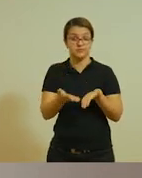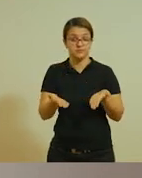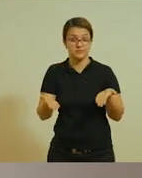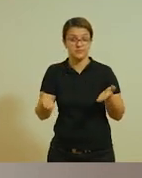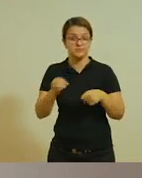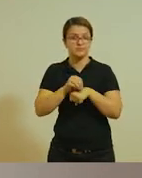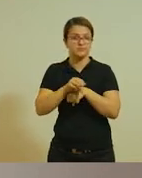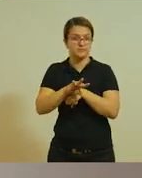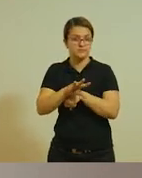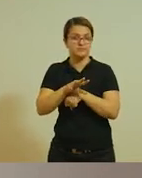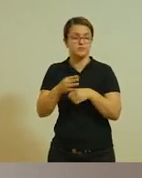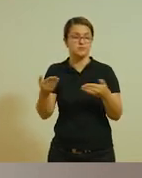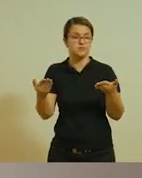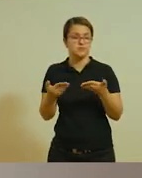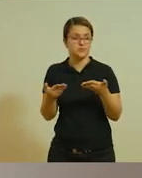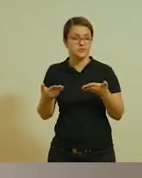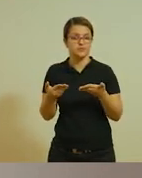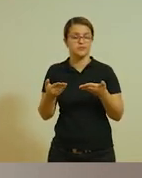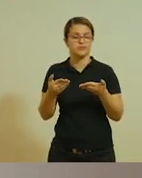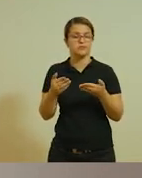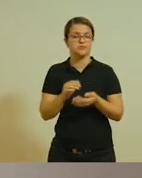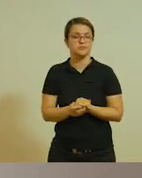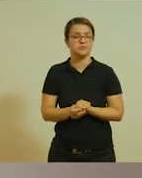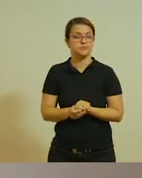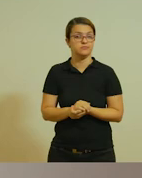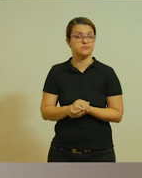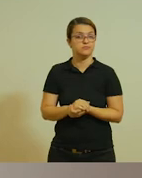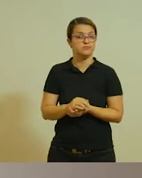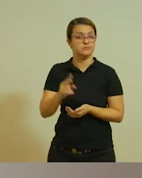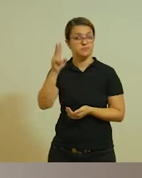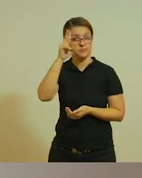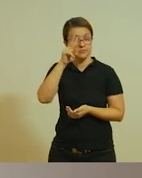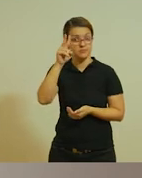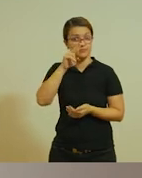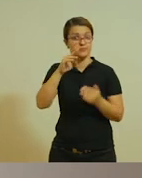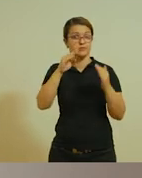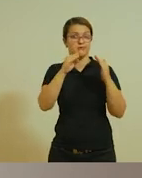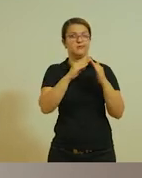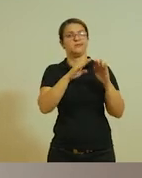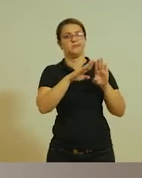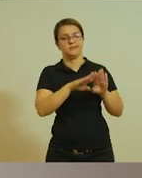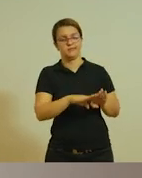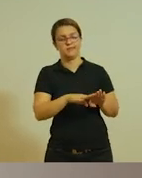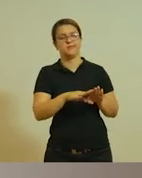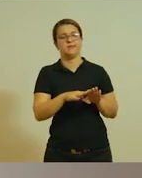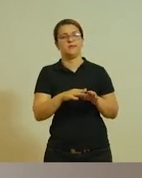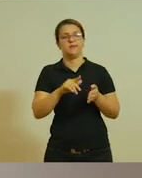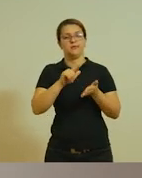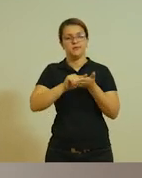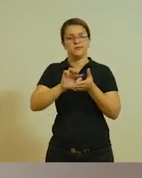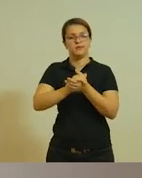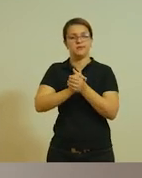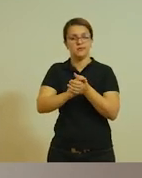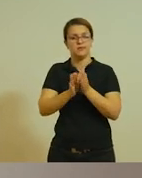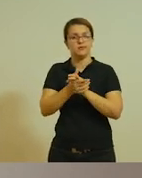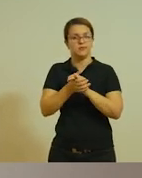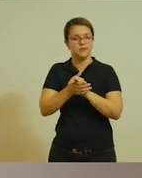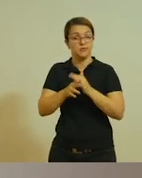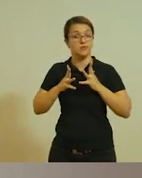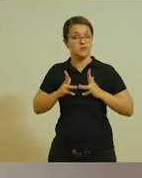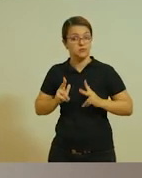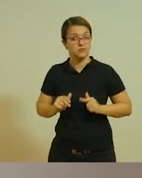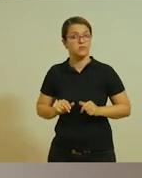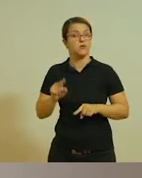muito obrigada. Essas foram as 2 dicas para vocês de hoje. Não se esqueçam, continuem em casa, lavem as